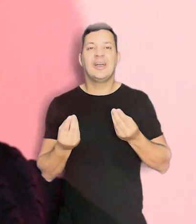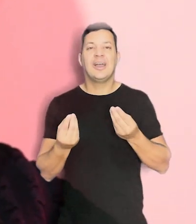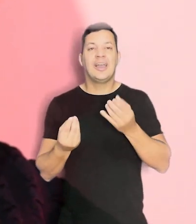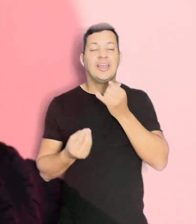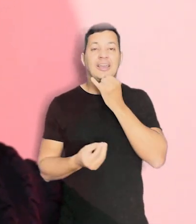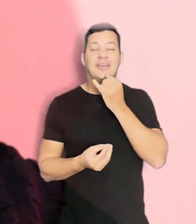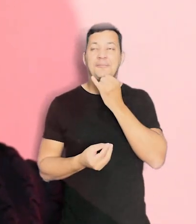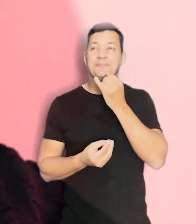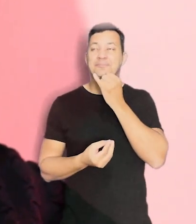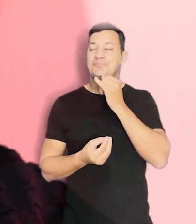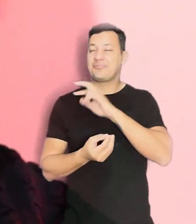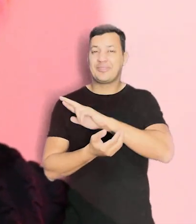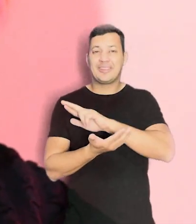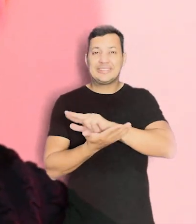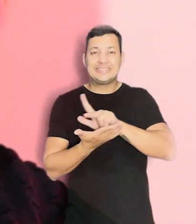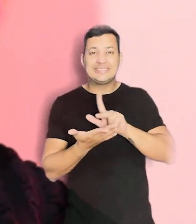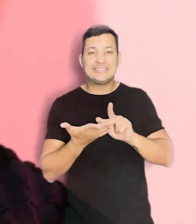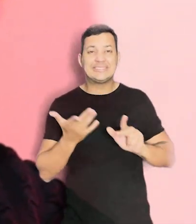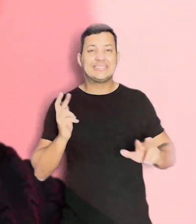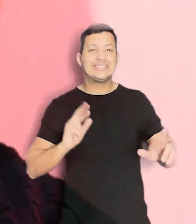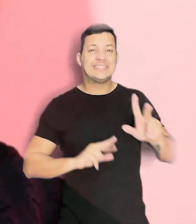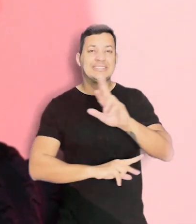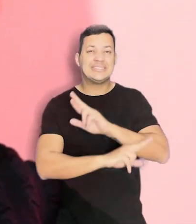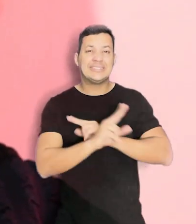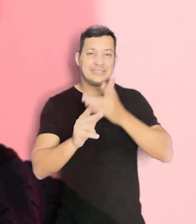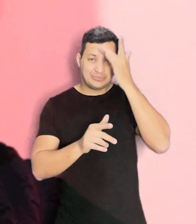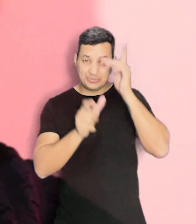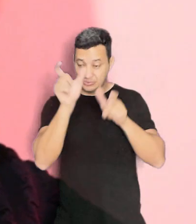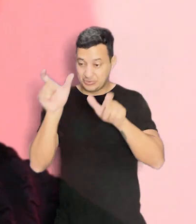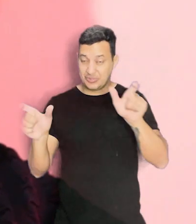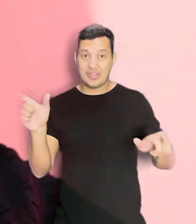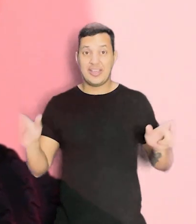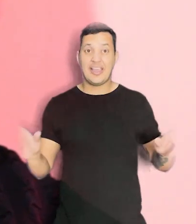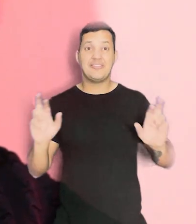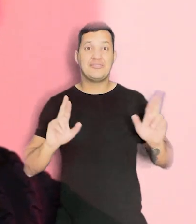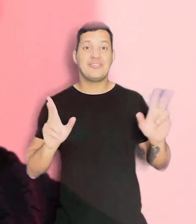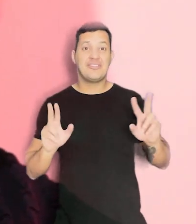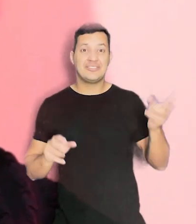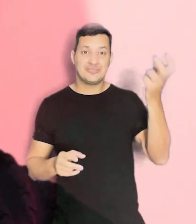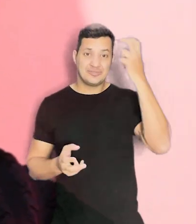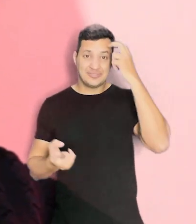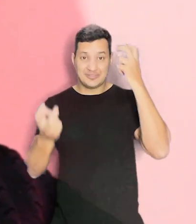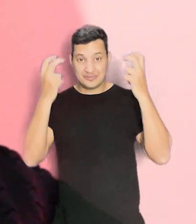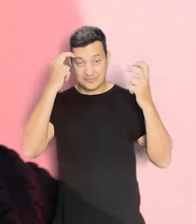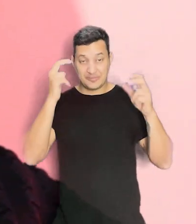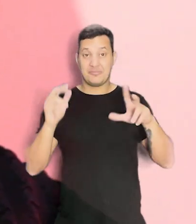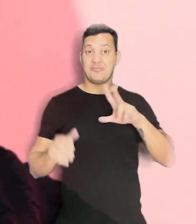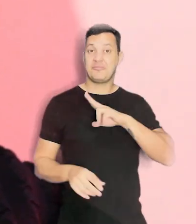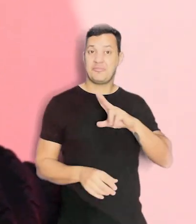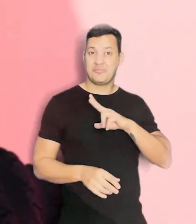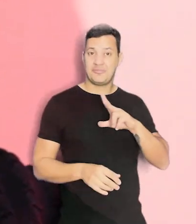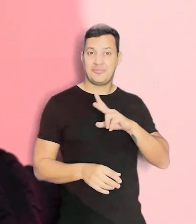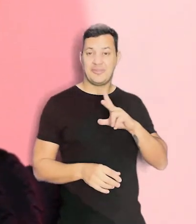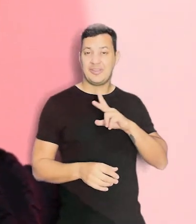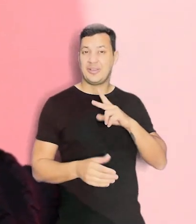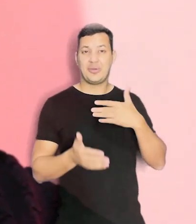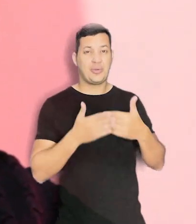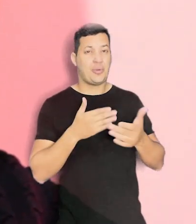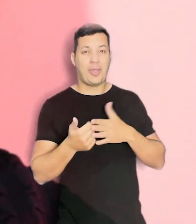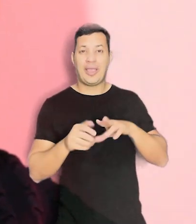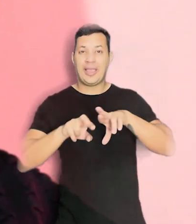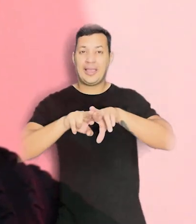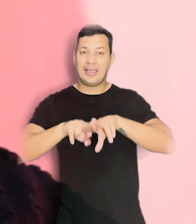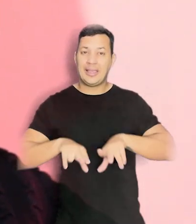tipos diferentes, né? Pessoas muito diferentes, muito particulares, de todas as